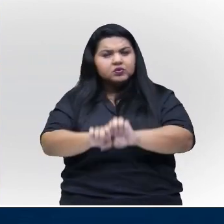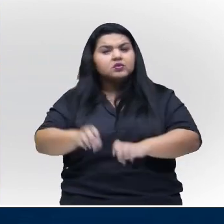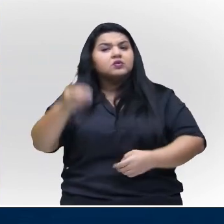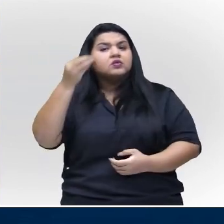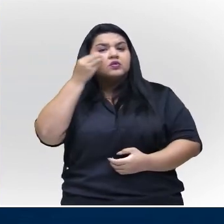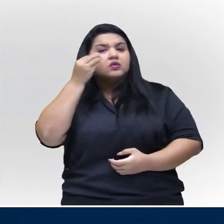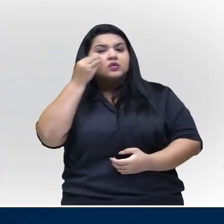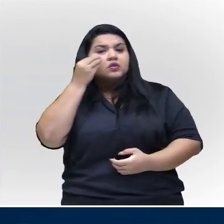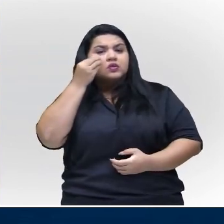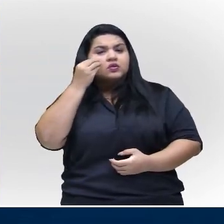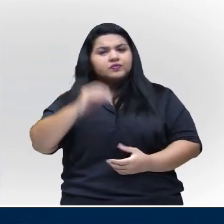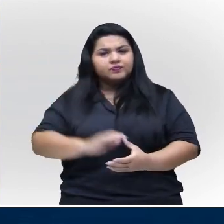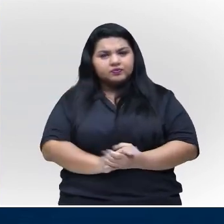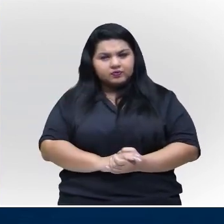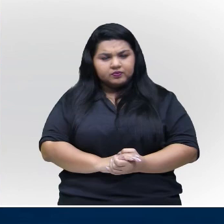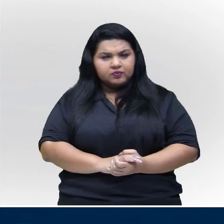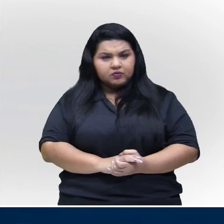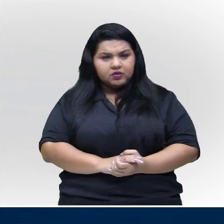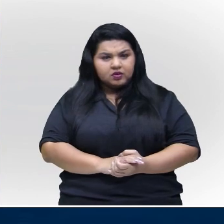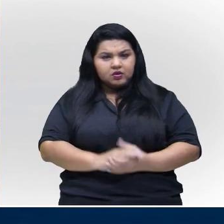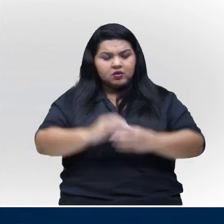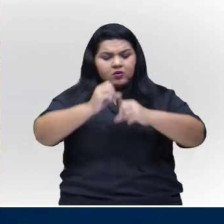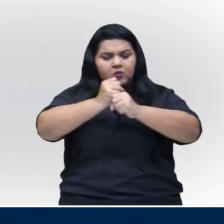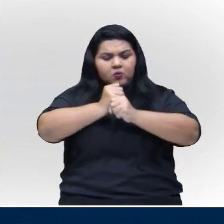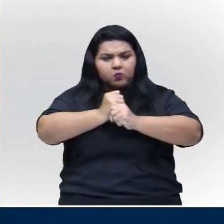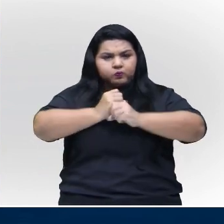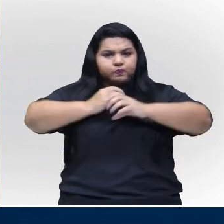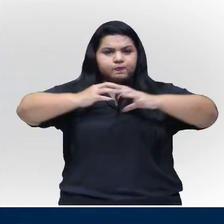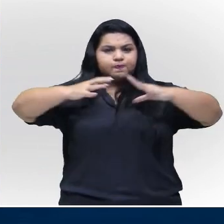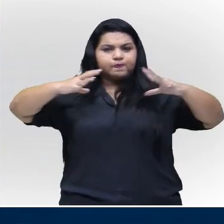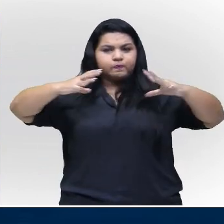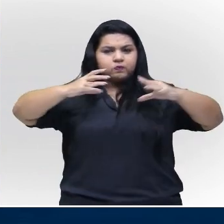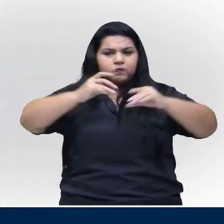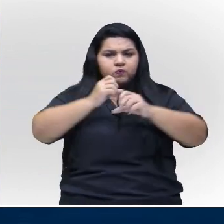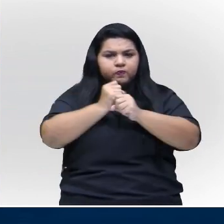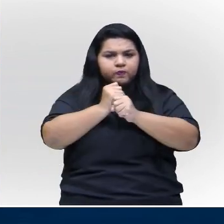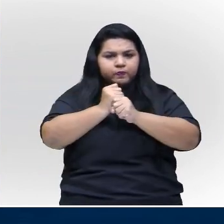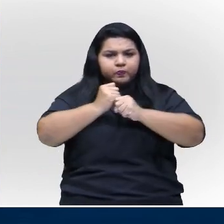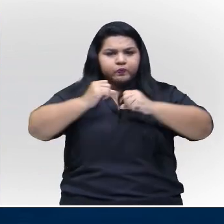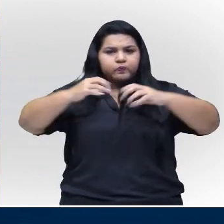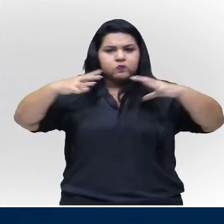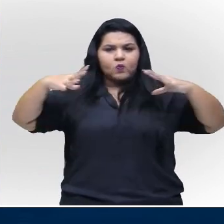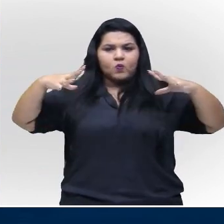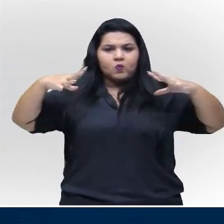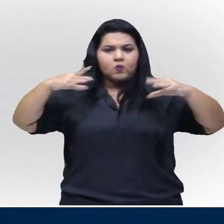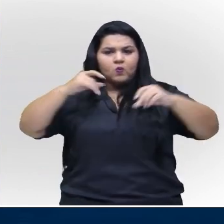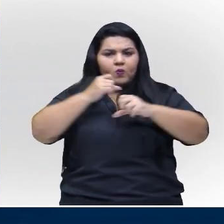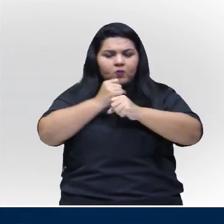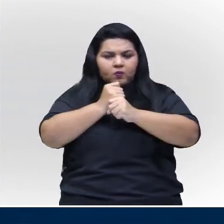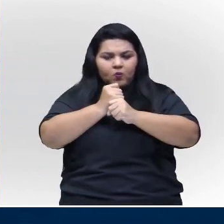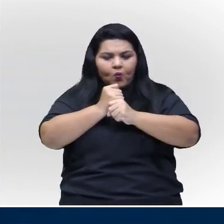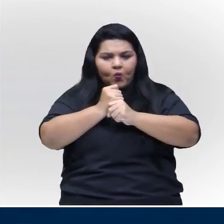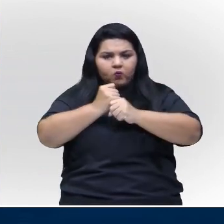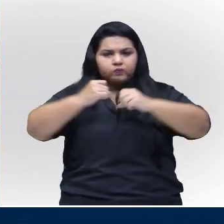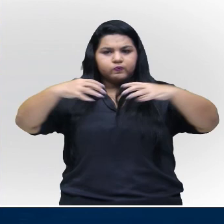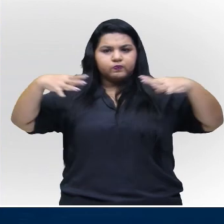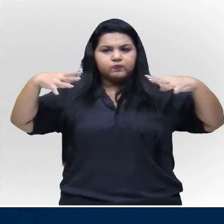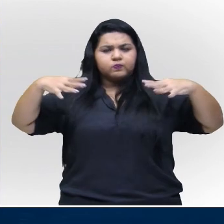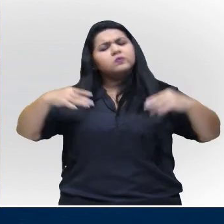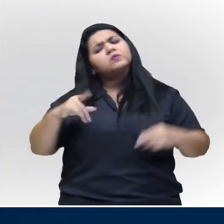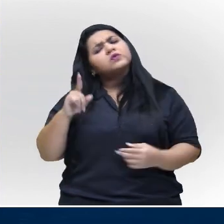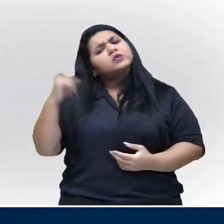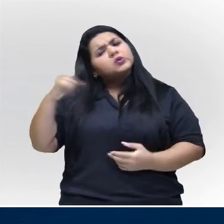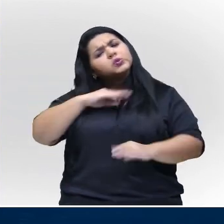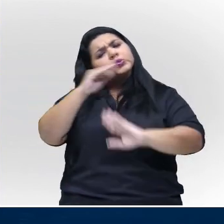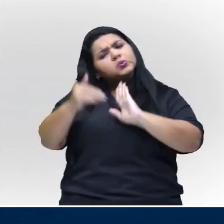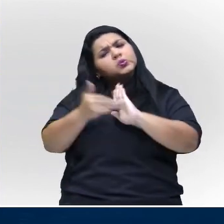são os vacúolos. E os vacúolos, olha só, vamos identificar aqui na célula o vacúolo. Agora que vocês já sabem tudo sobre as